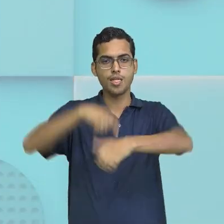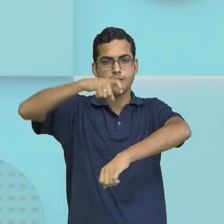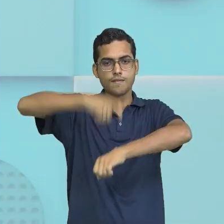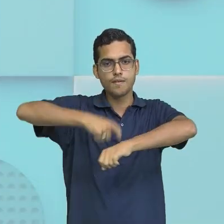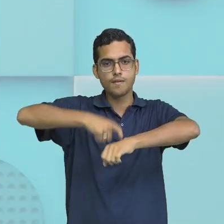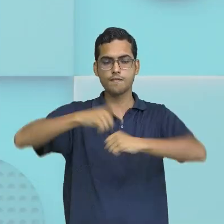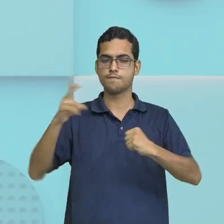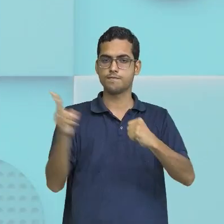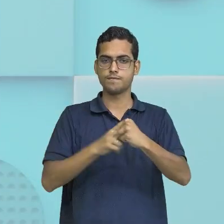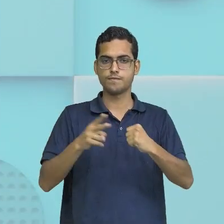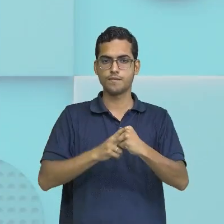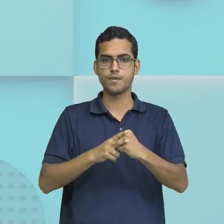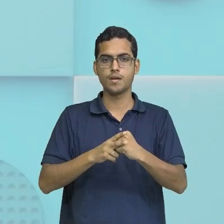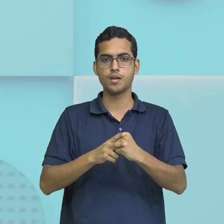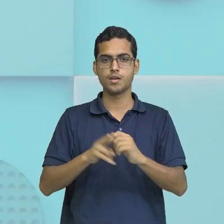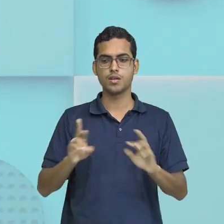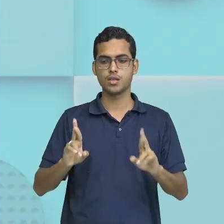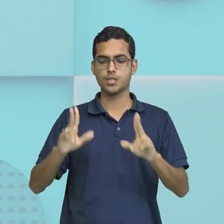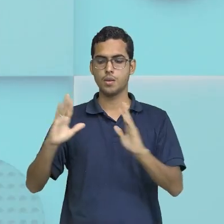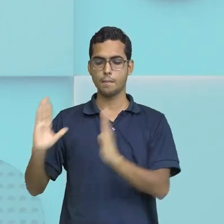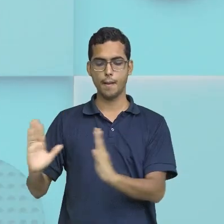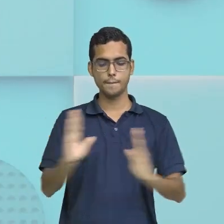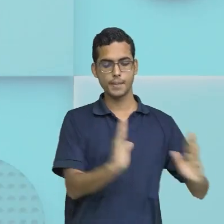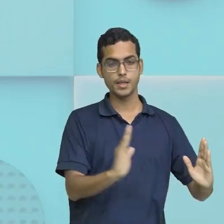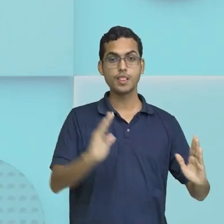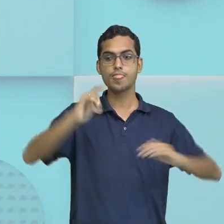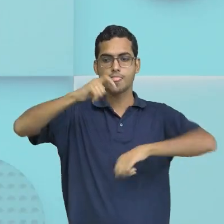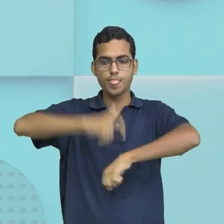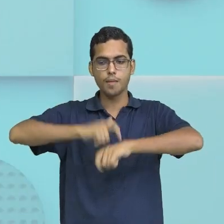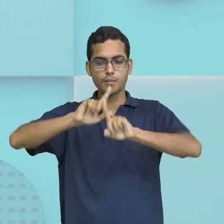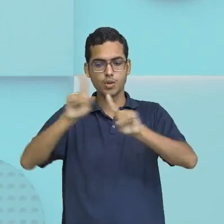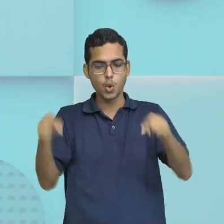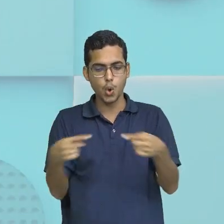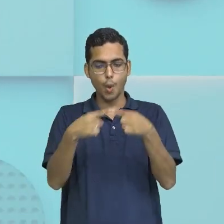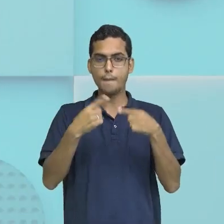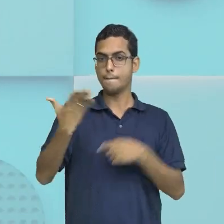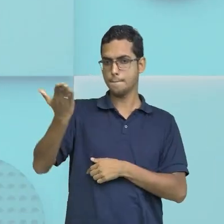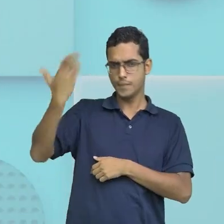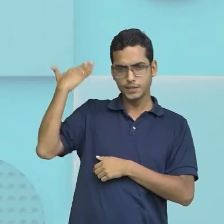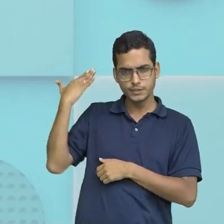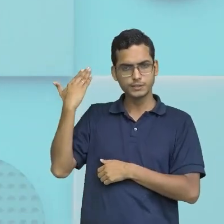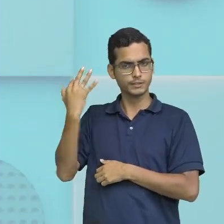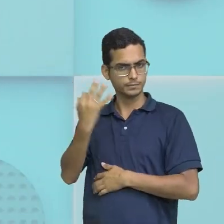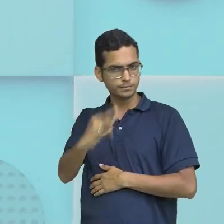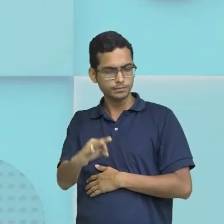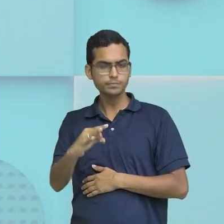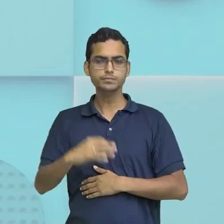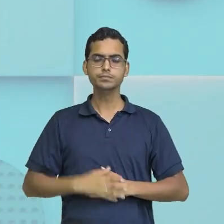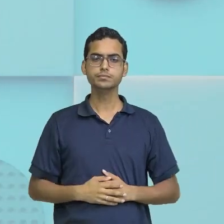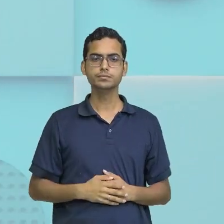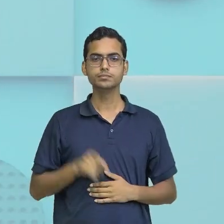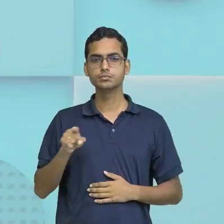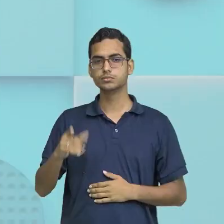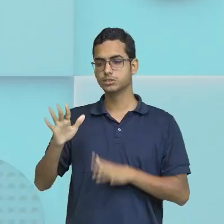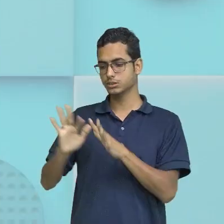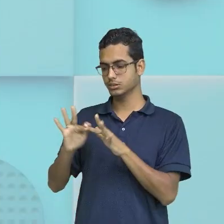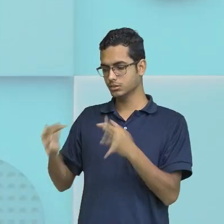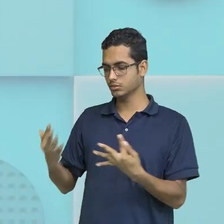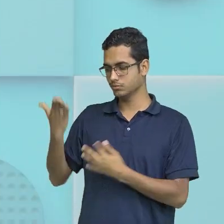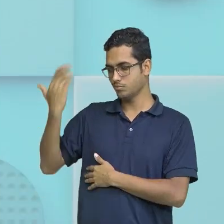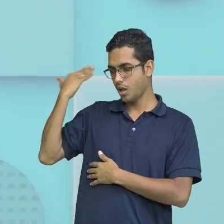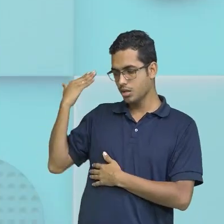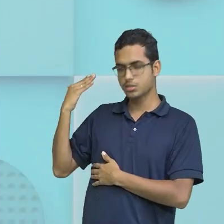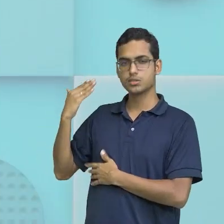tempos relacionados ao passado, tá certo? Então, simple past é uma ação que já aconteceu, acabado, tudo